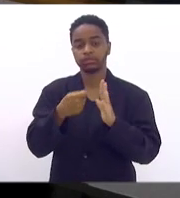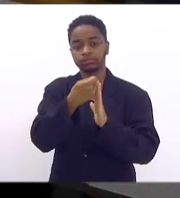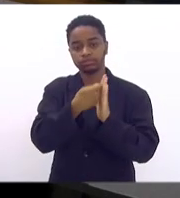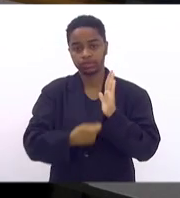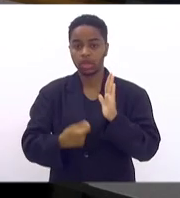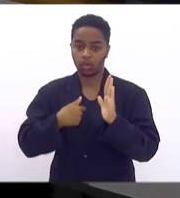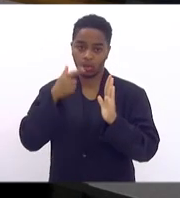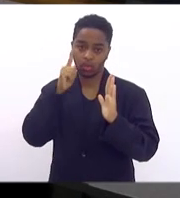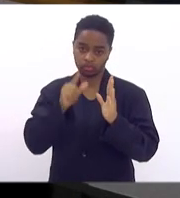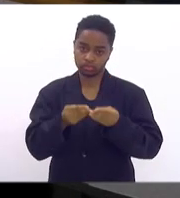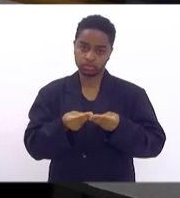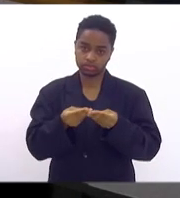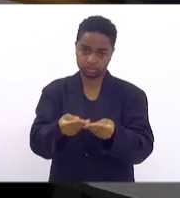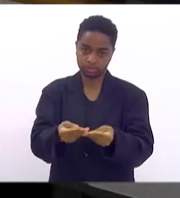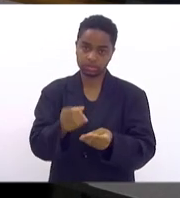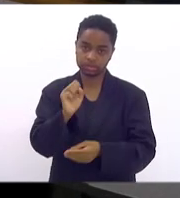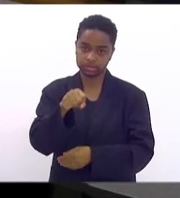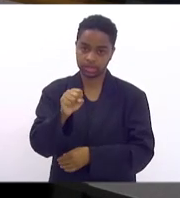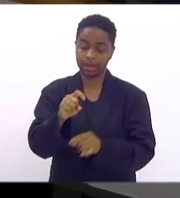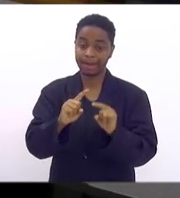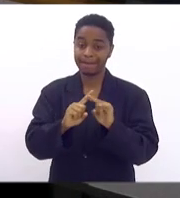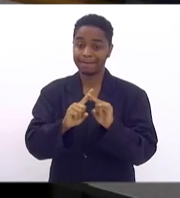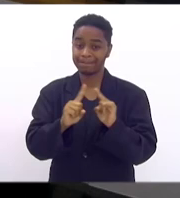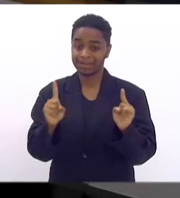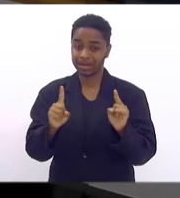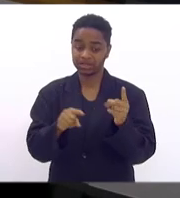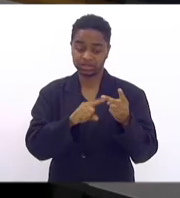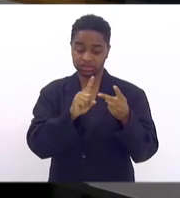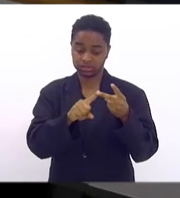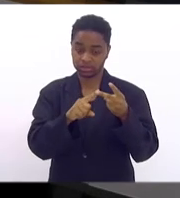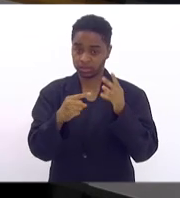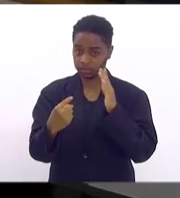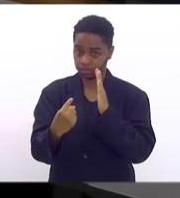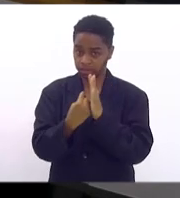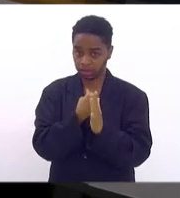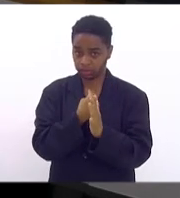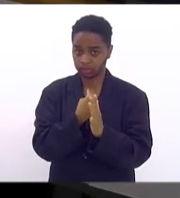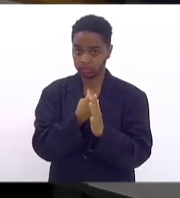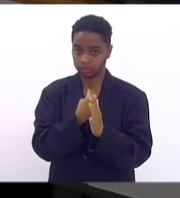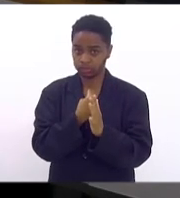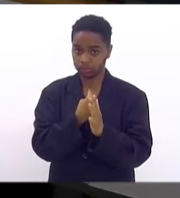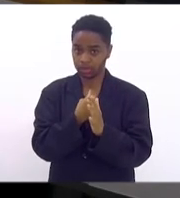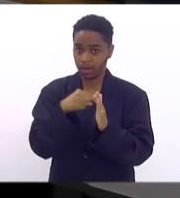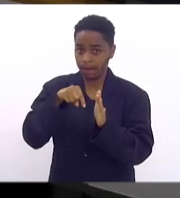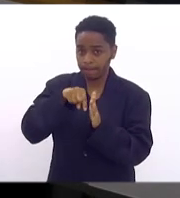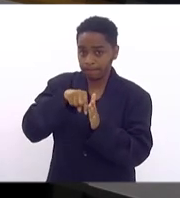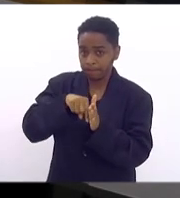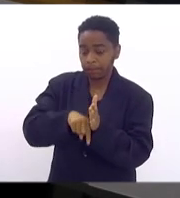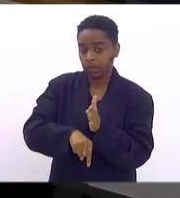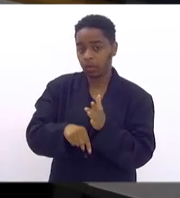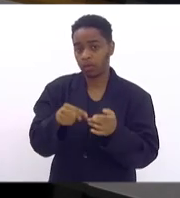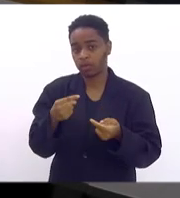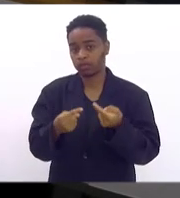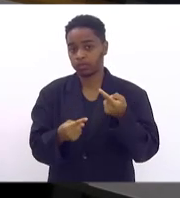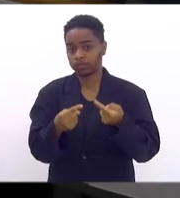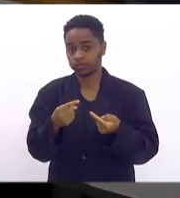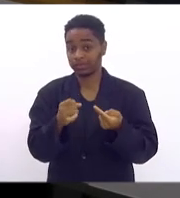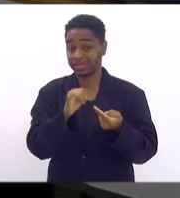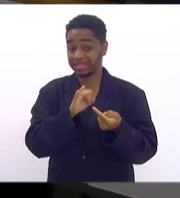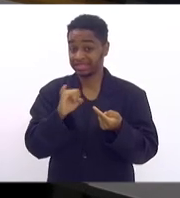tenho condições. Agora, numa segunda pergunta, aí de maneira mais aprofundada, se